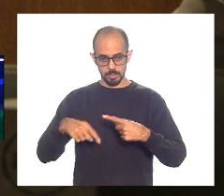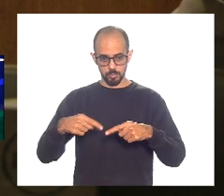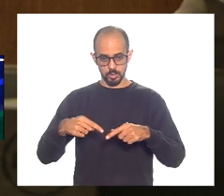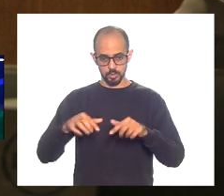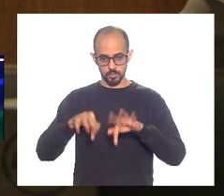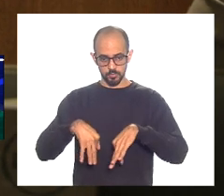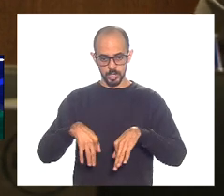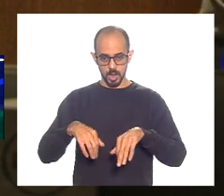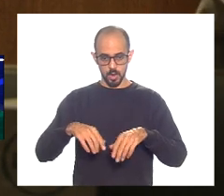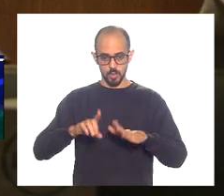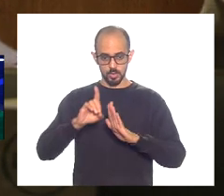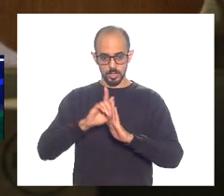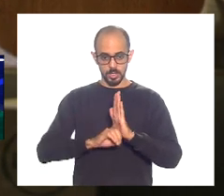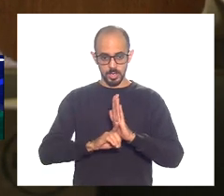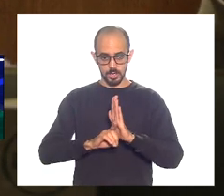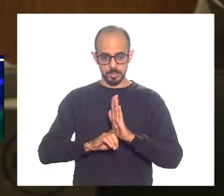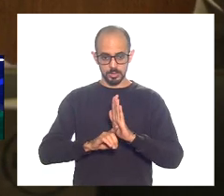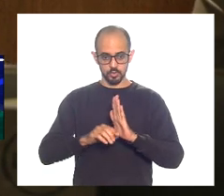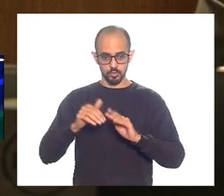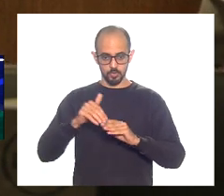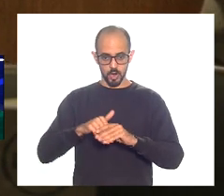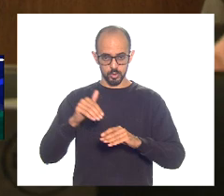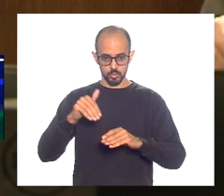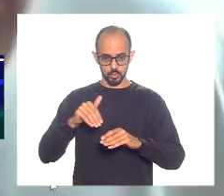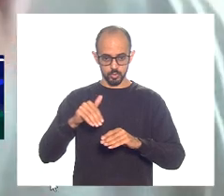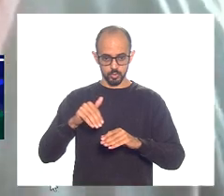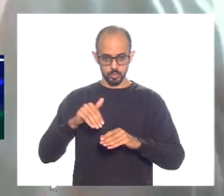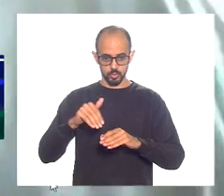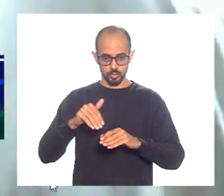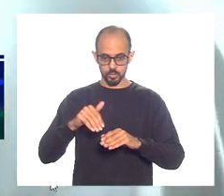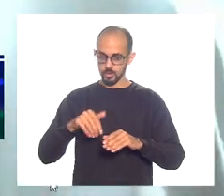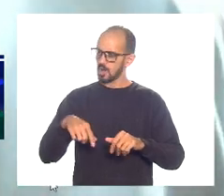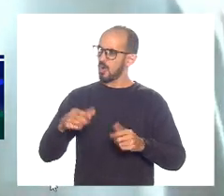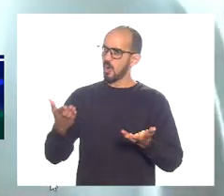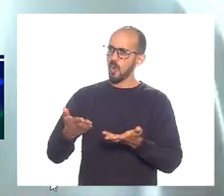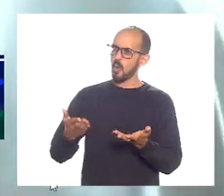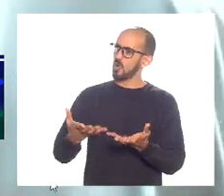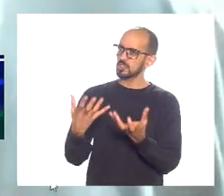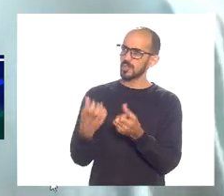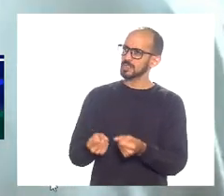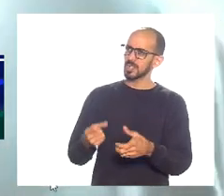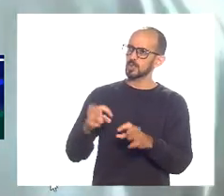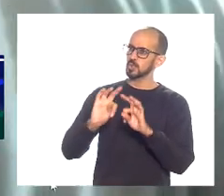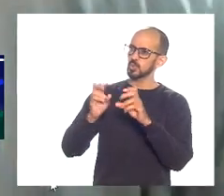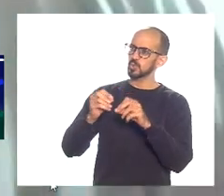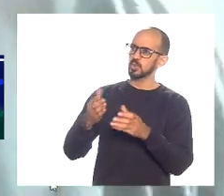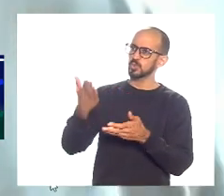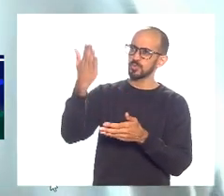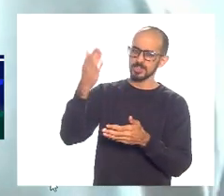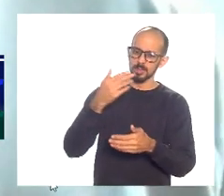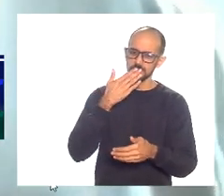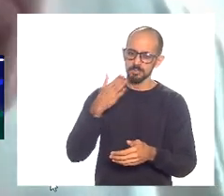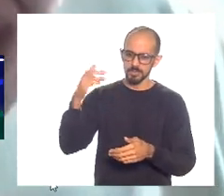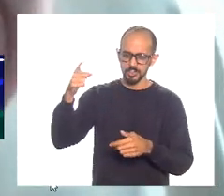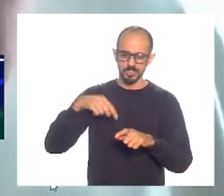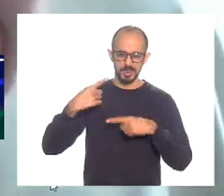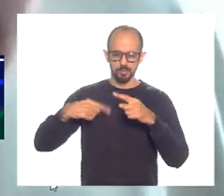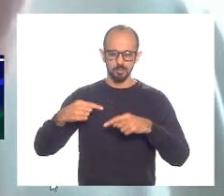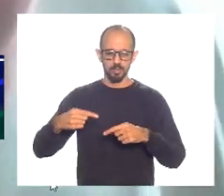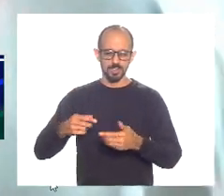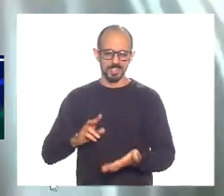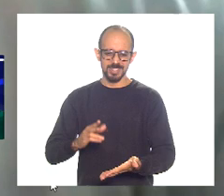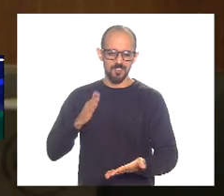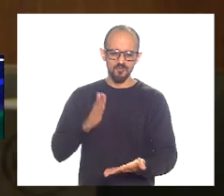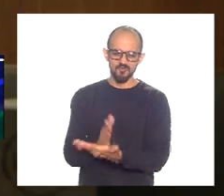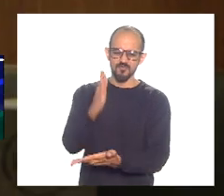voto, porque... Eu tenho um compromisso. Então, hoje eu faço tudo o que Vossa Excelência pedir, depois dessa vitória maravilhosa da